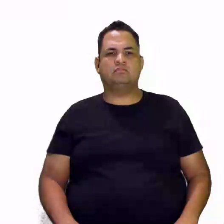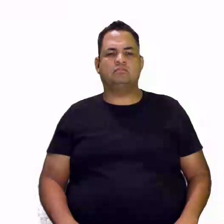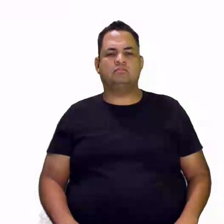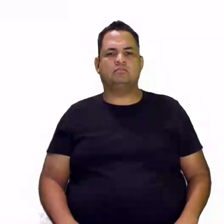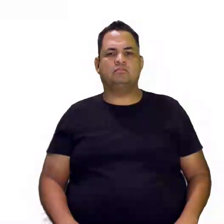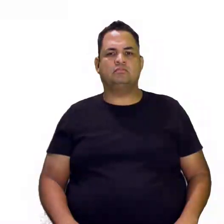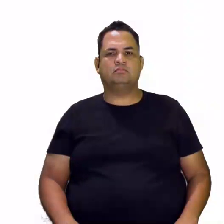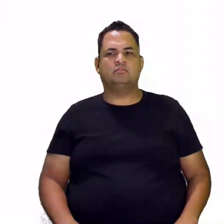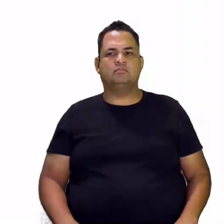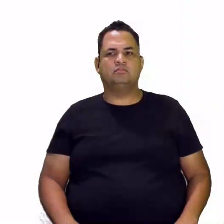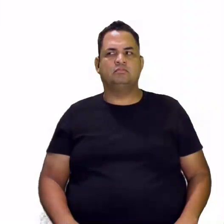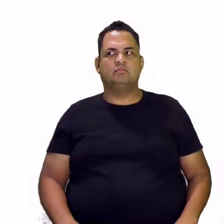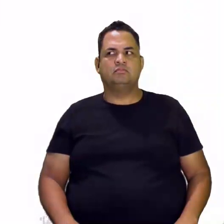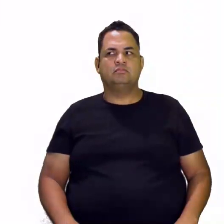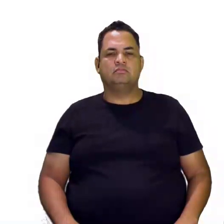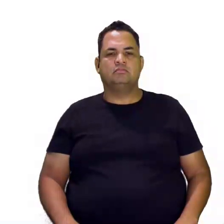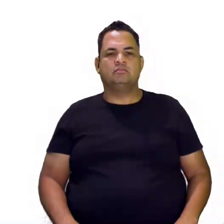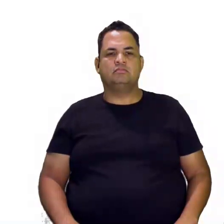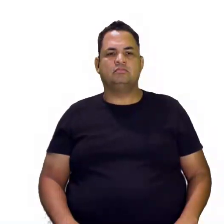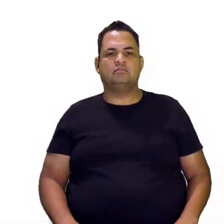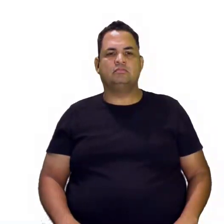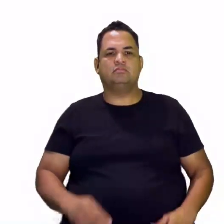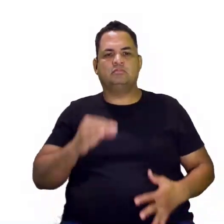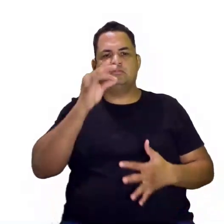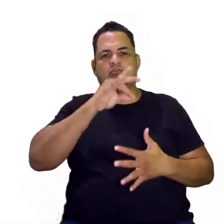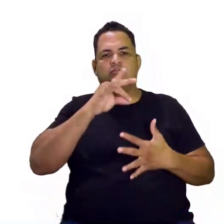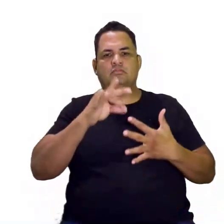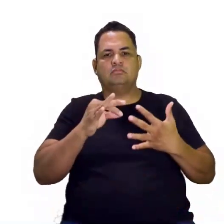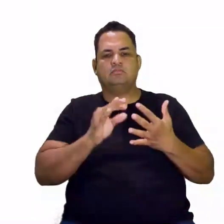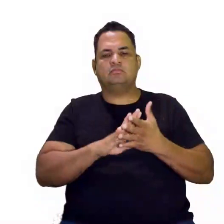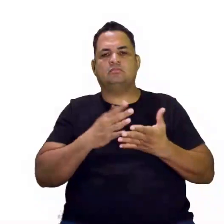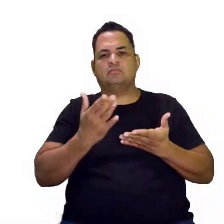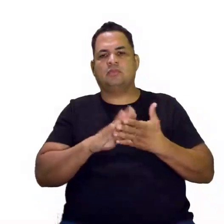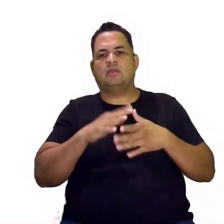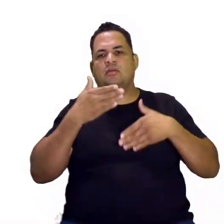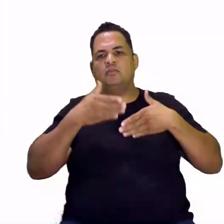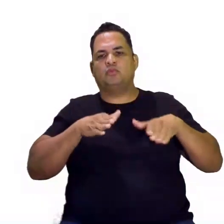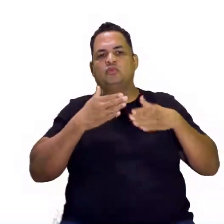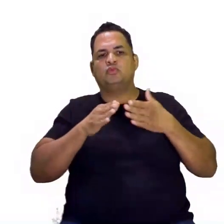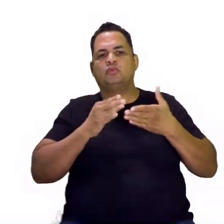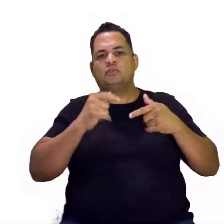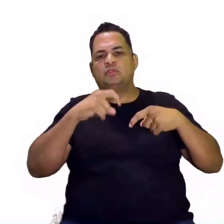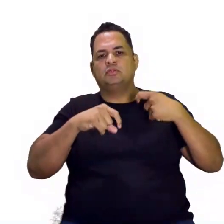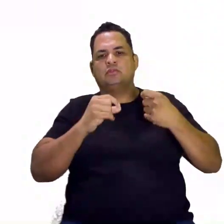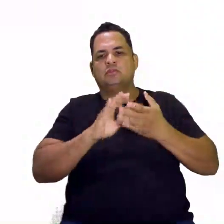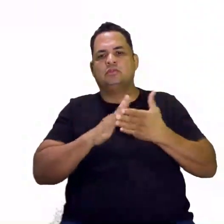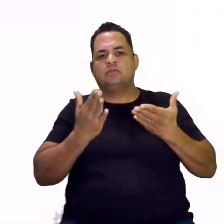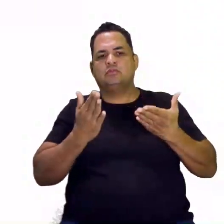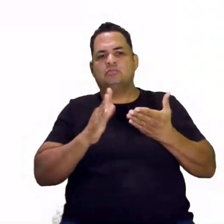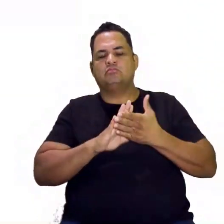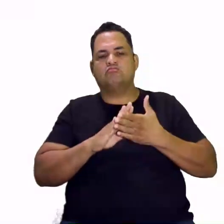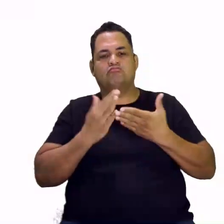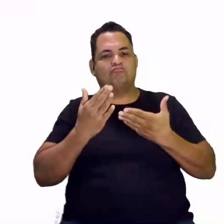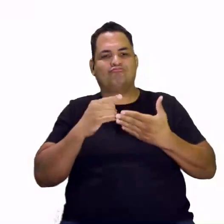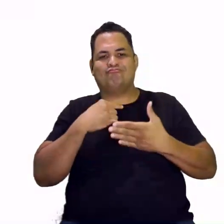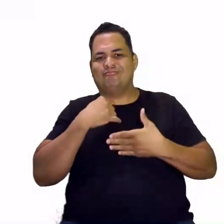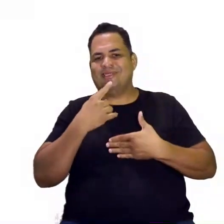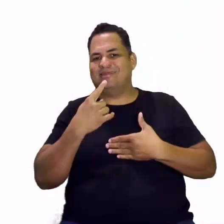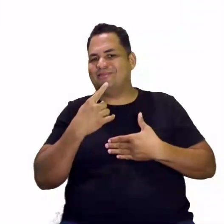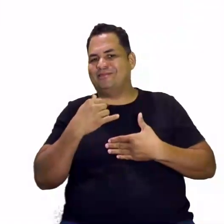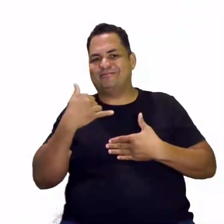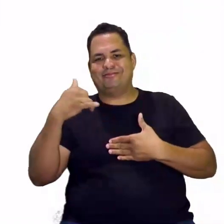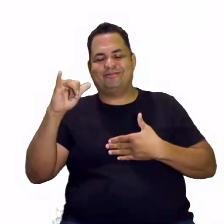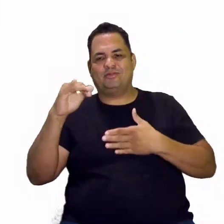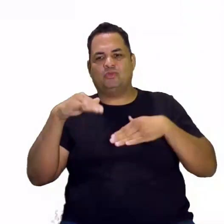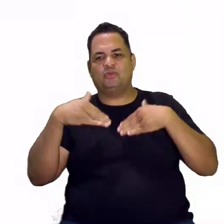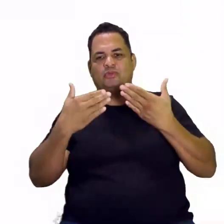porque eu tô com fome, mas vamos lá. Em espécies com reprodução sexuada, a extinção de uma espécie é geralmente inevitável